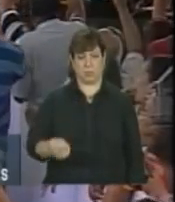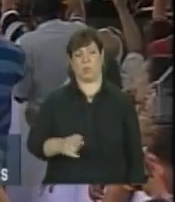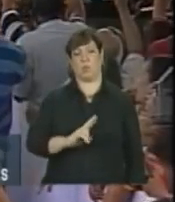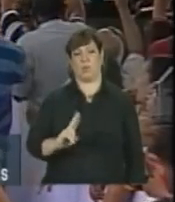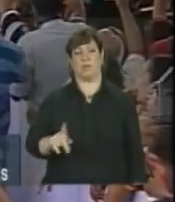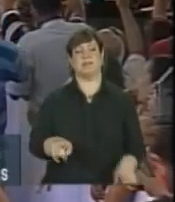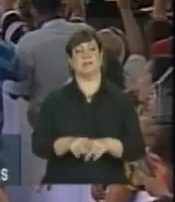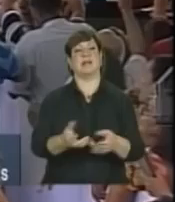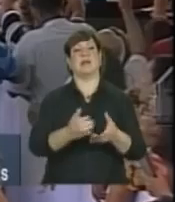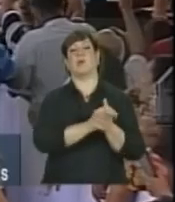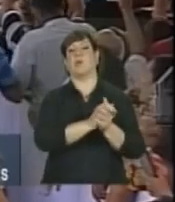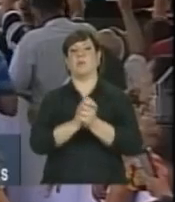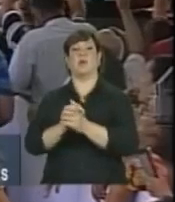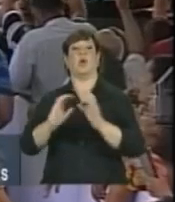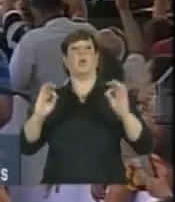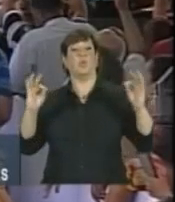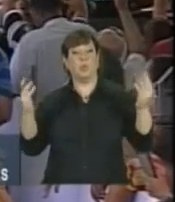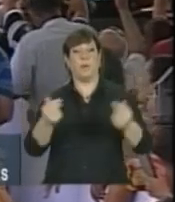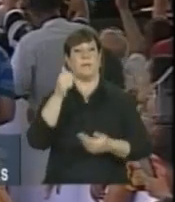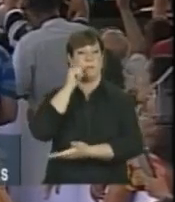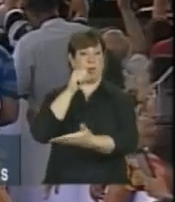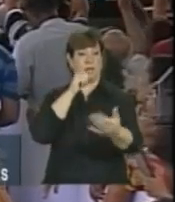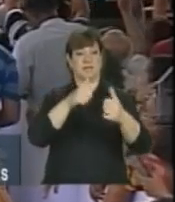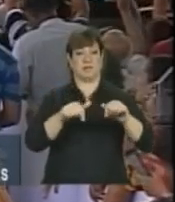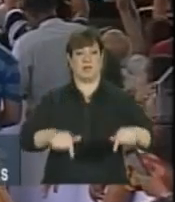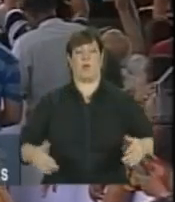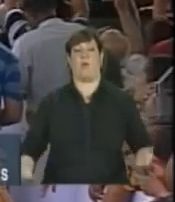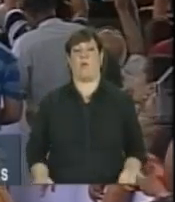a todas as mulheres aqui presentes.